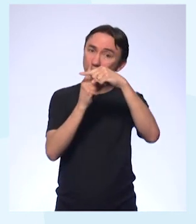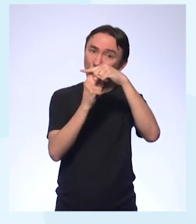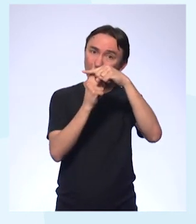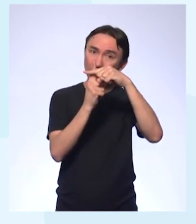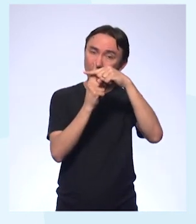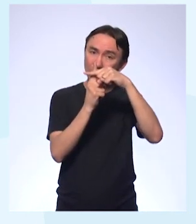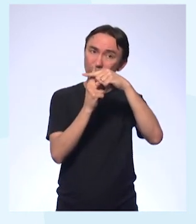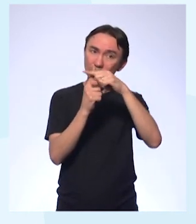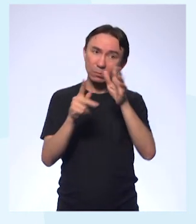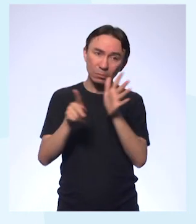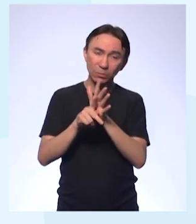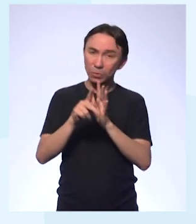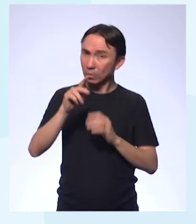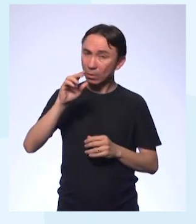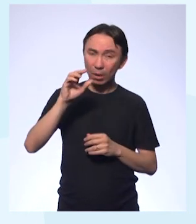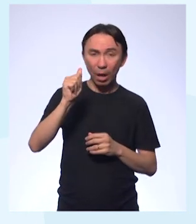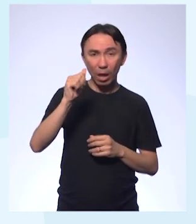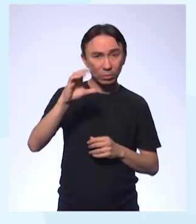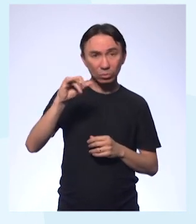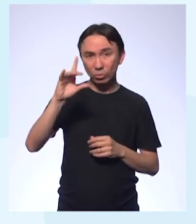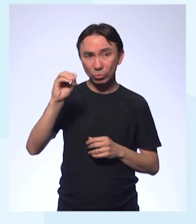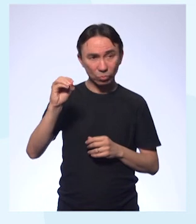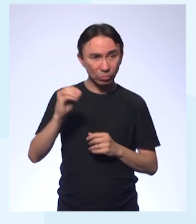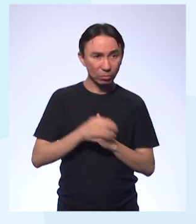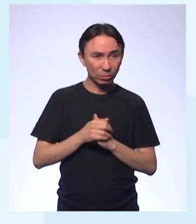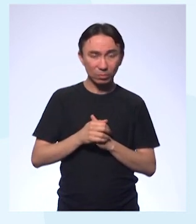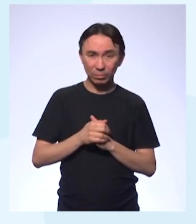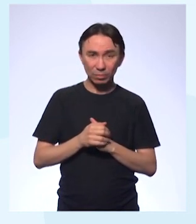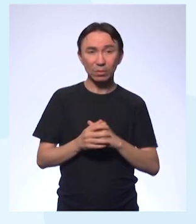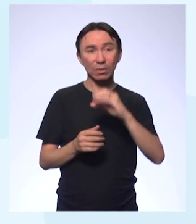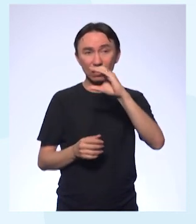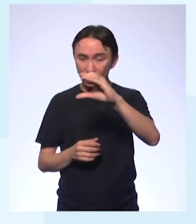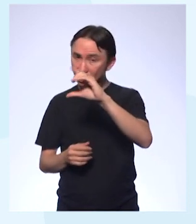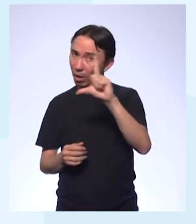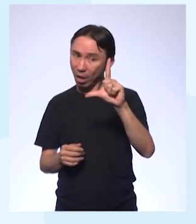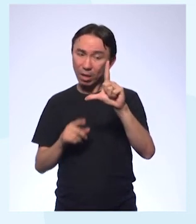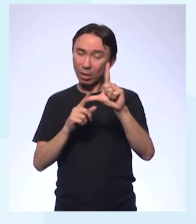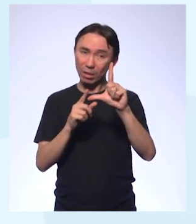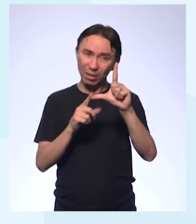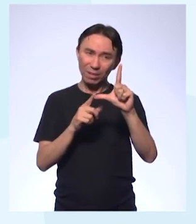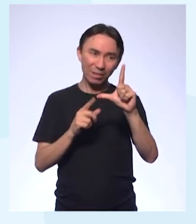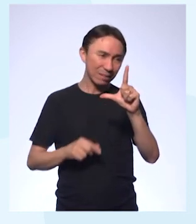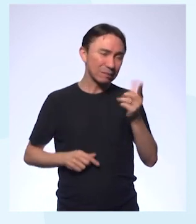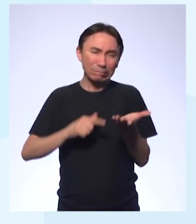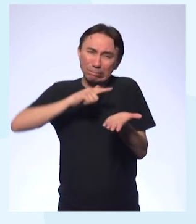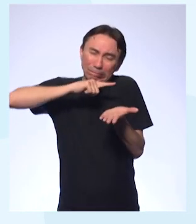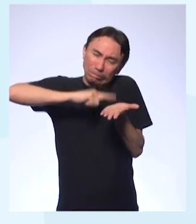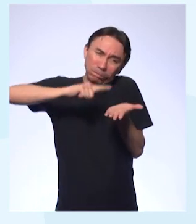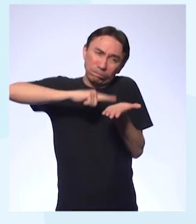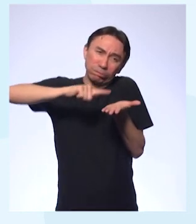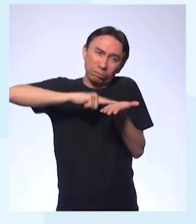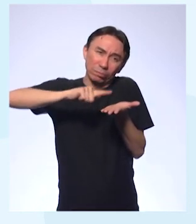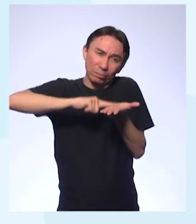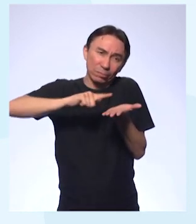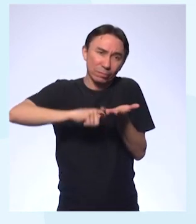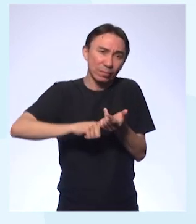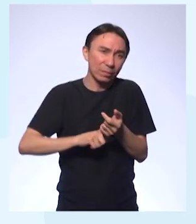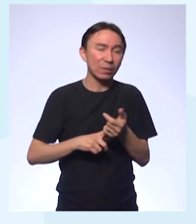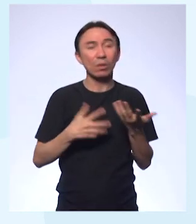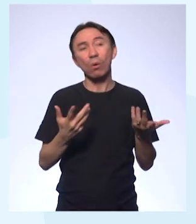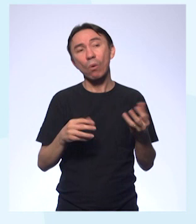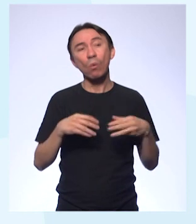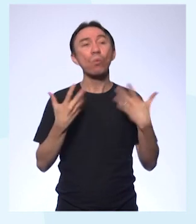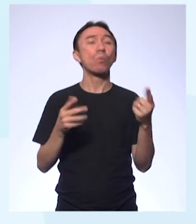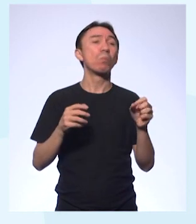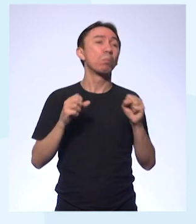o Cl, que vai fazer o processo da desinfectação da água, tá ok? E se eu colocar aqui também hipoclorito de sódio, que é isso aqui, ó,